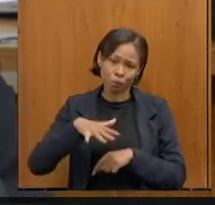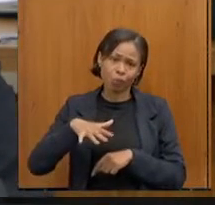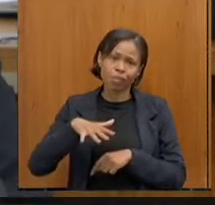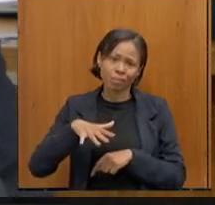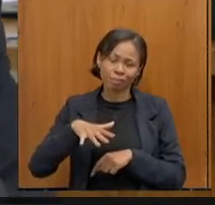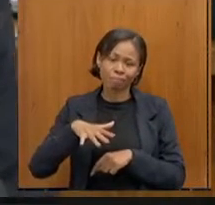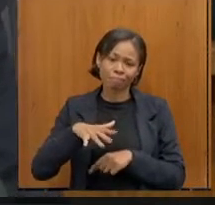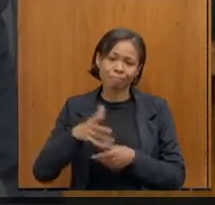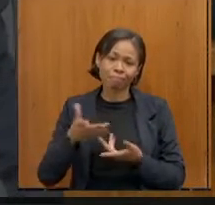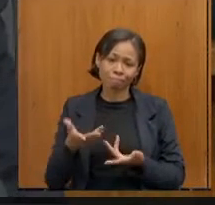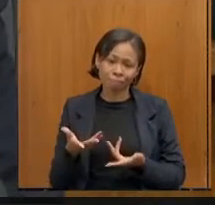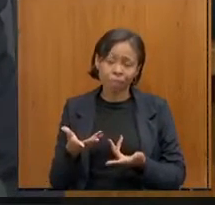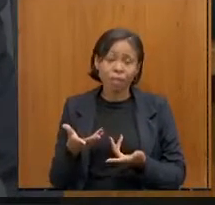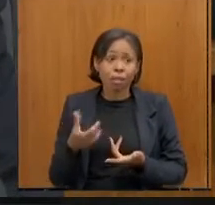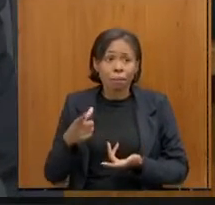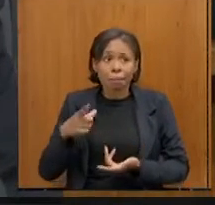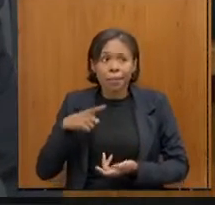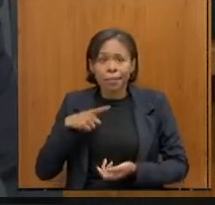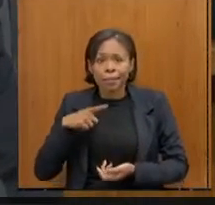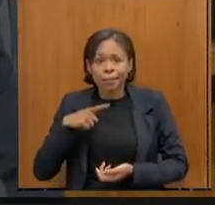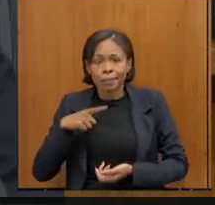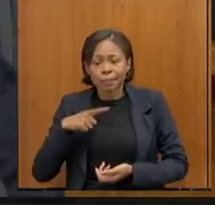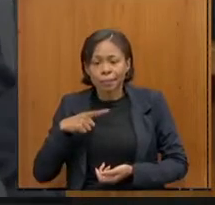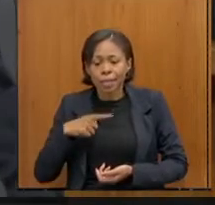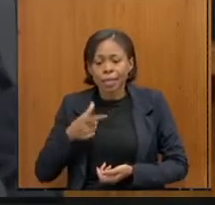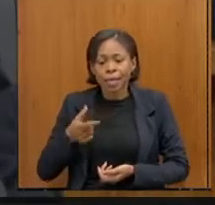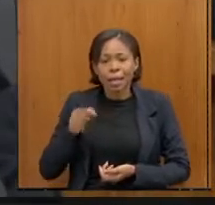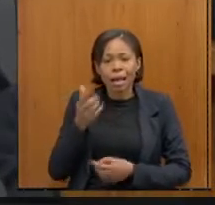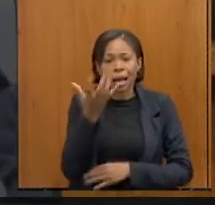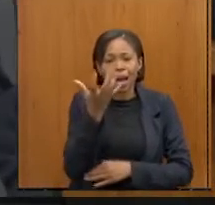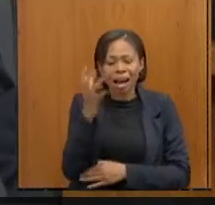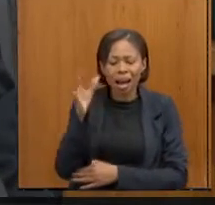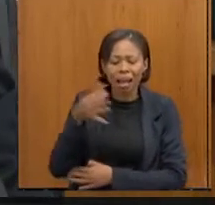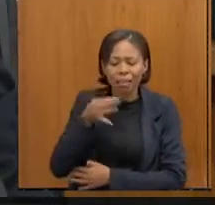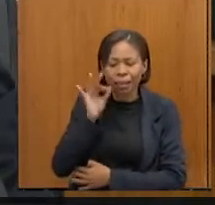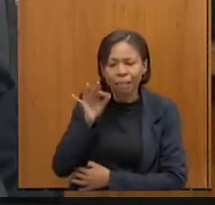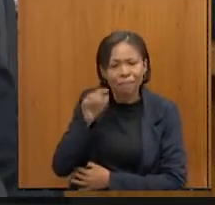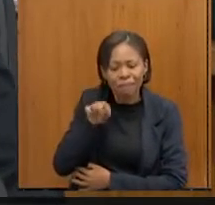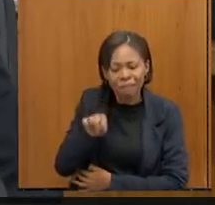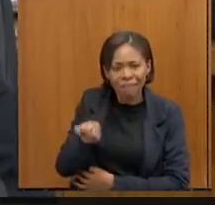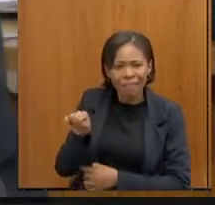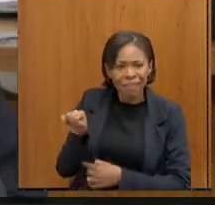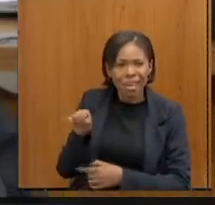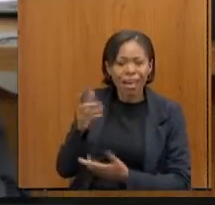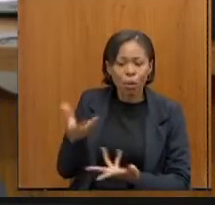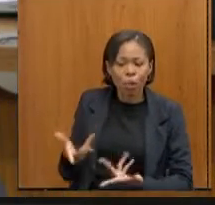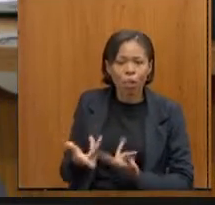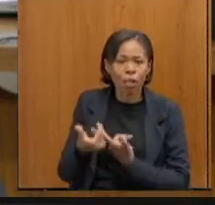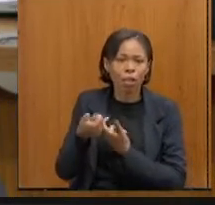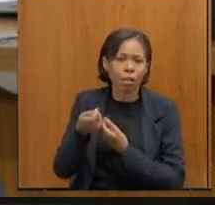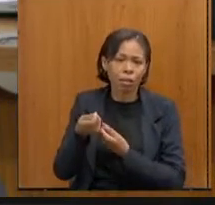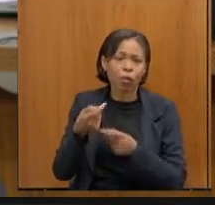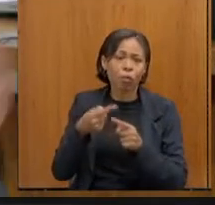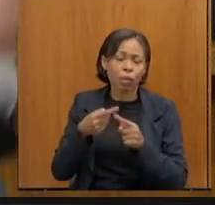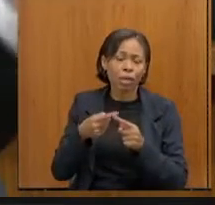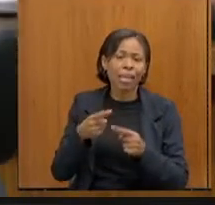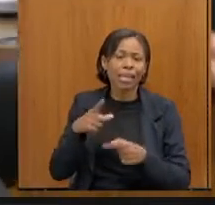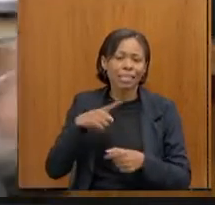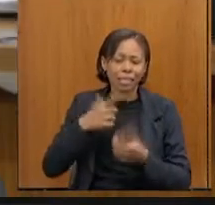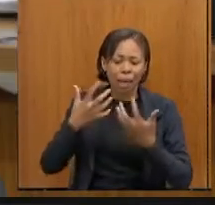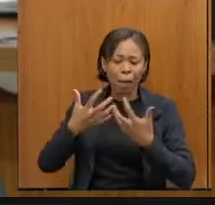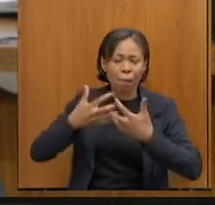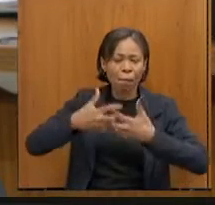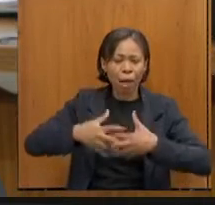sustentável né porque a gente tenha o café com o máximo de qualidade porque nós fizemos a secadora que